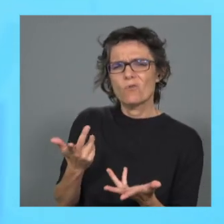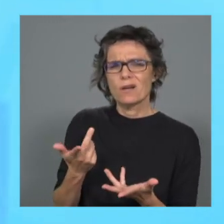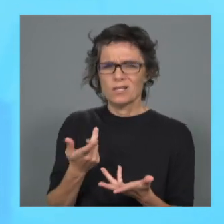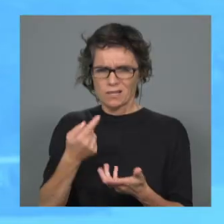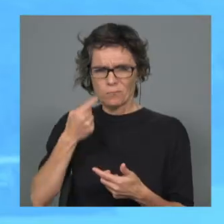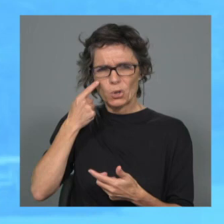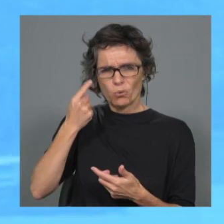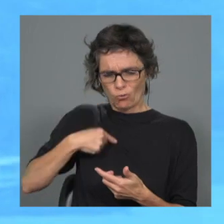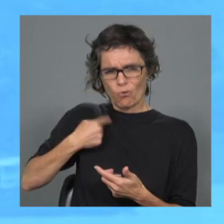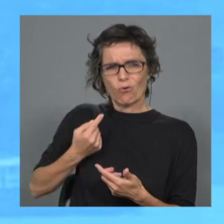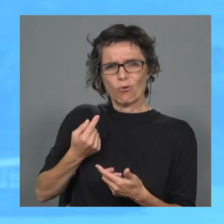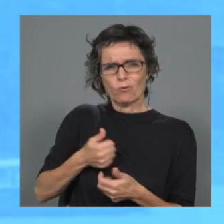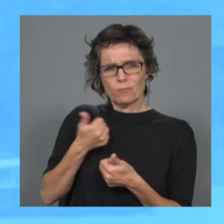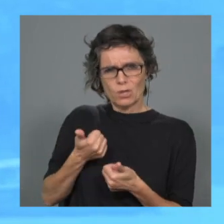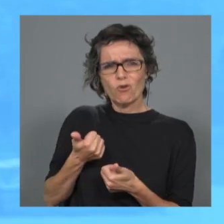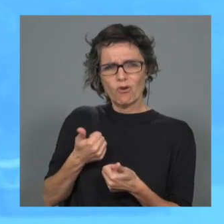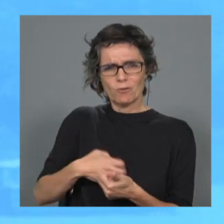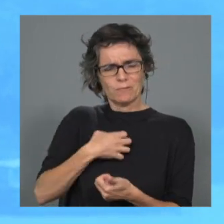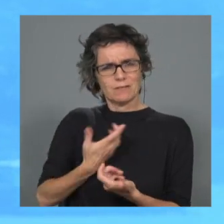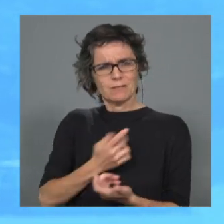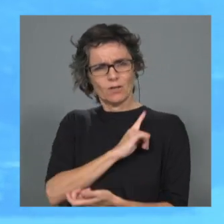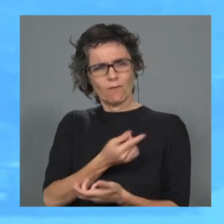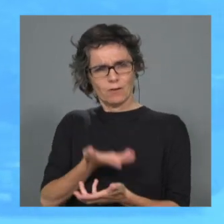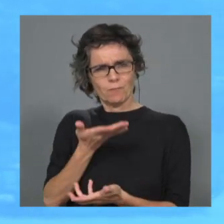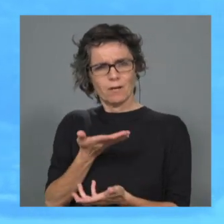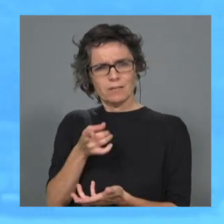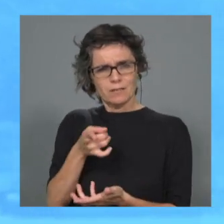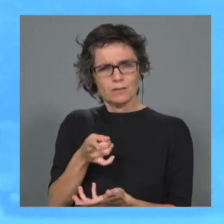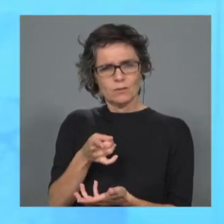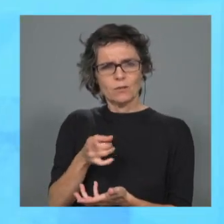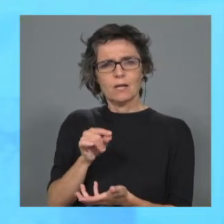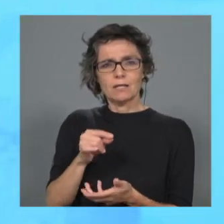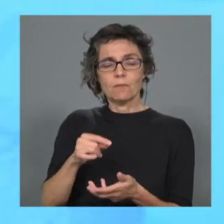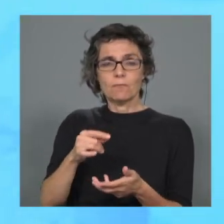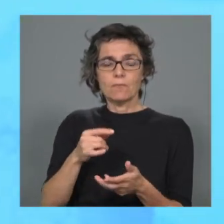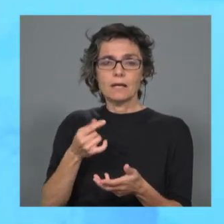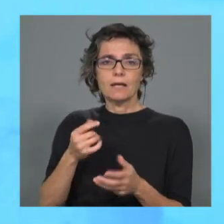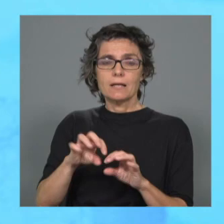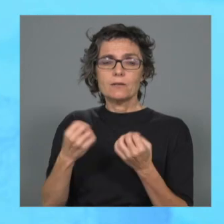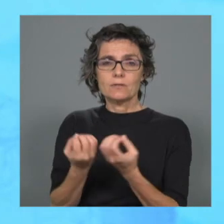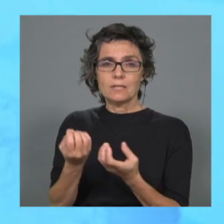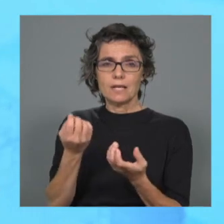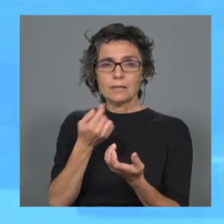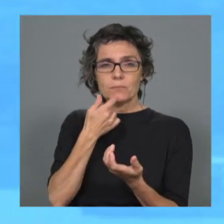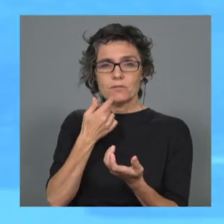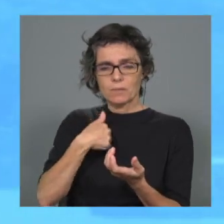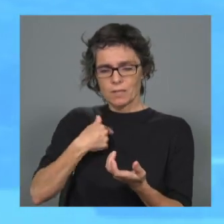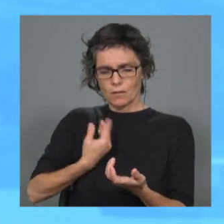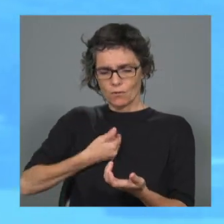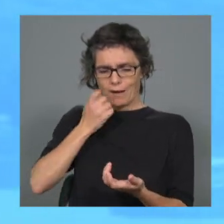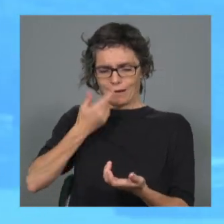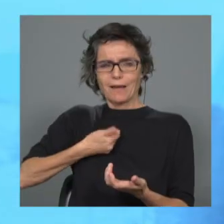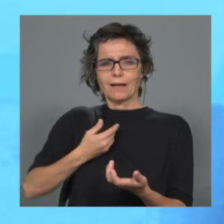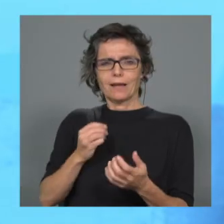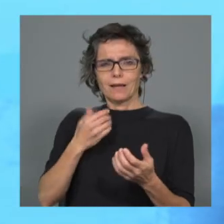para se sentir mais forte de alguma forma. Sim. E encontrar também o seu espaço na sociedade. Era isso? Sim, sem dúvida. Eu